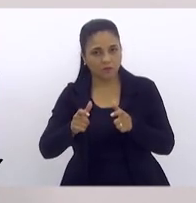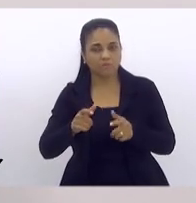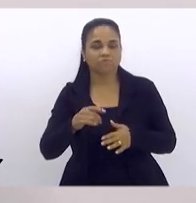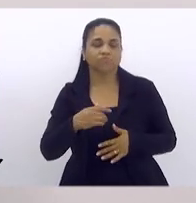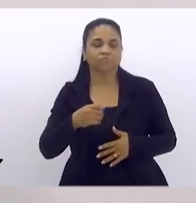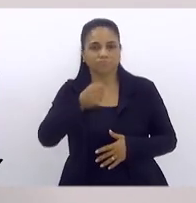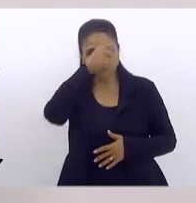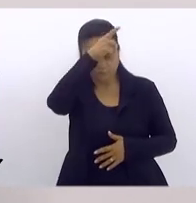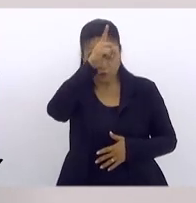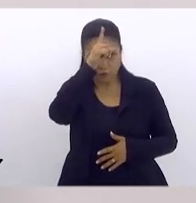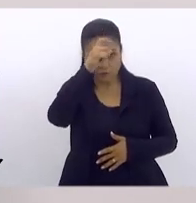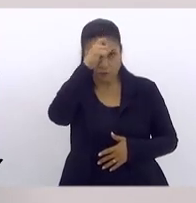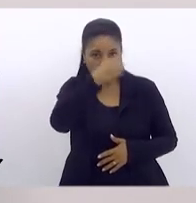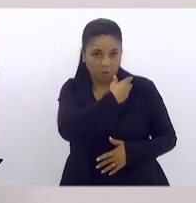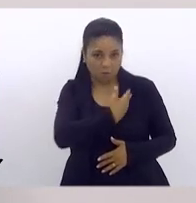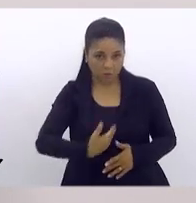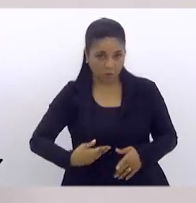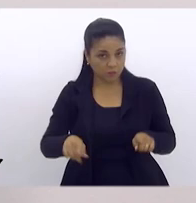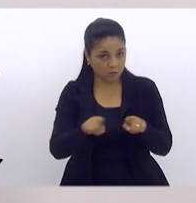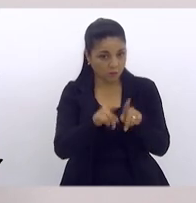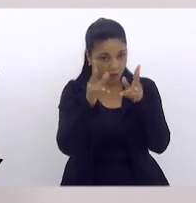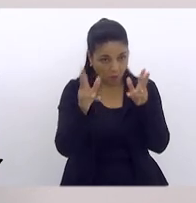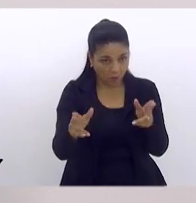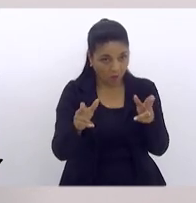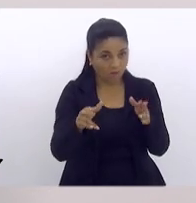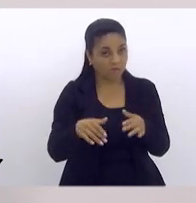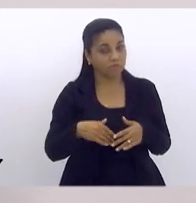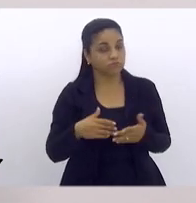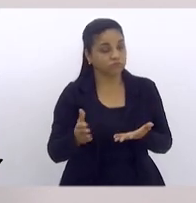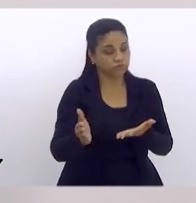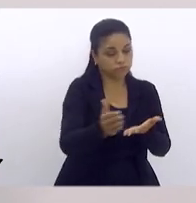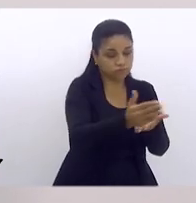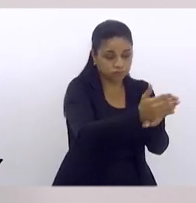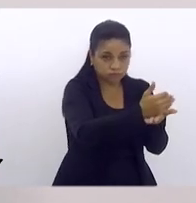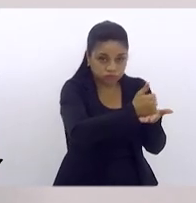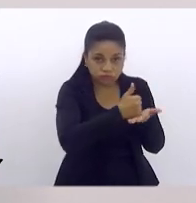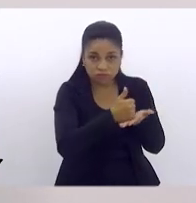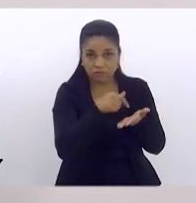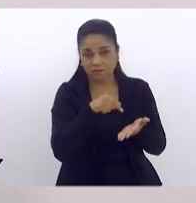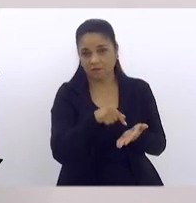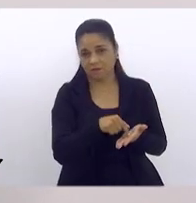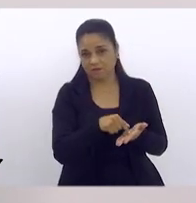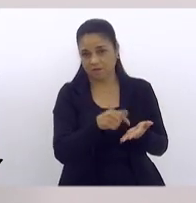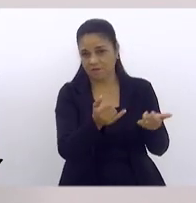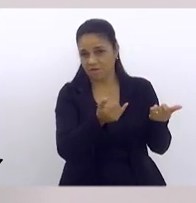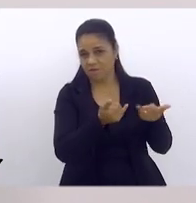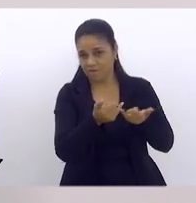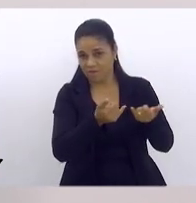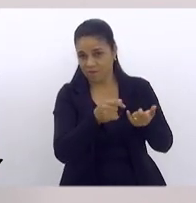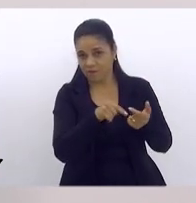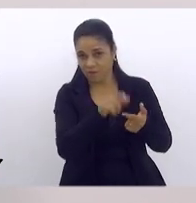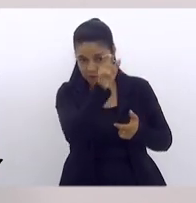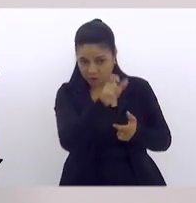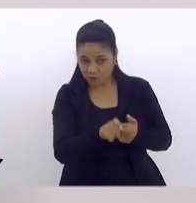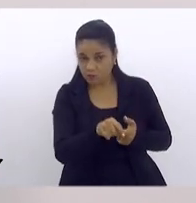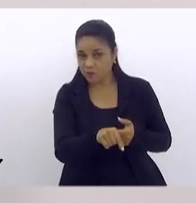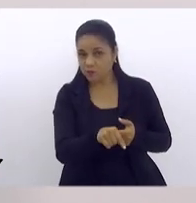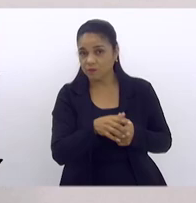saúde é um banco de dados sobre aquela pessoa